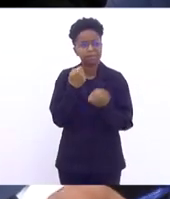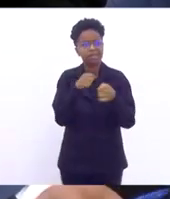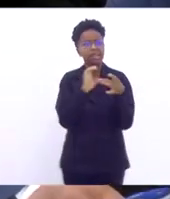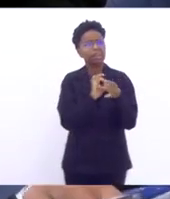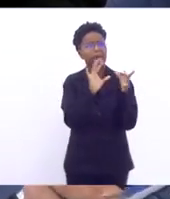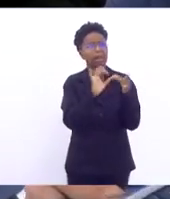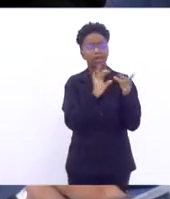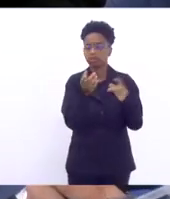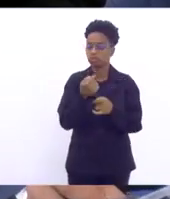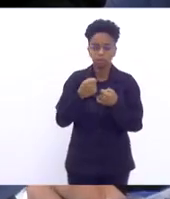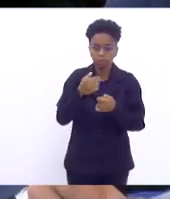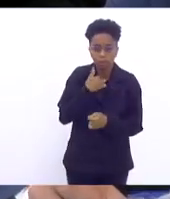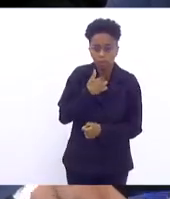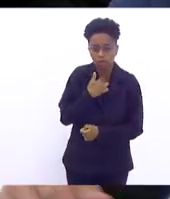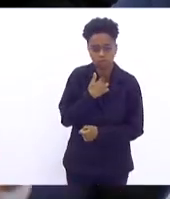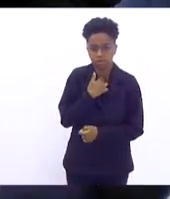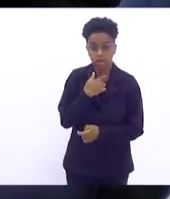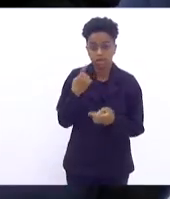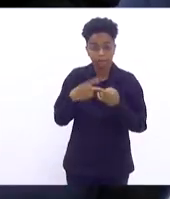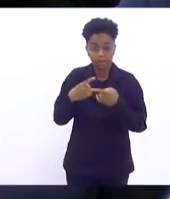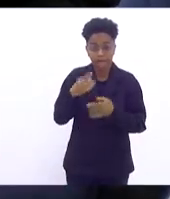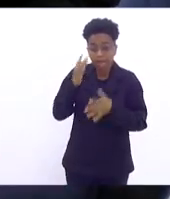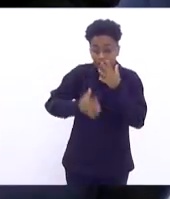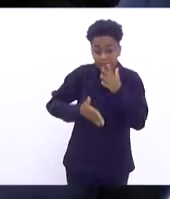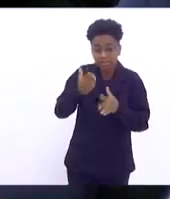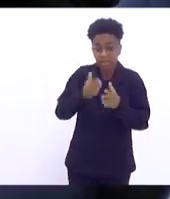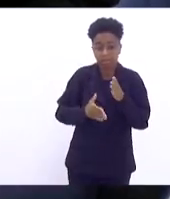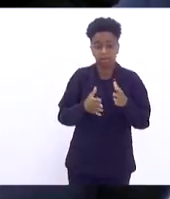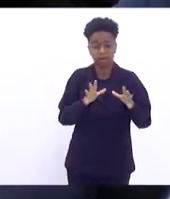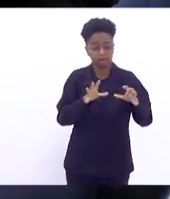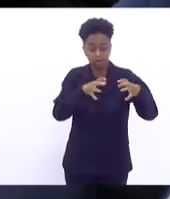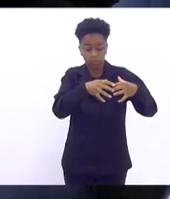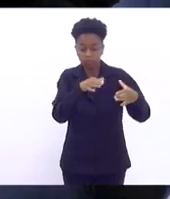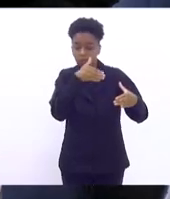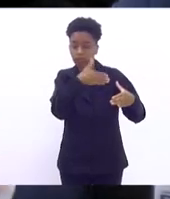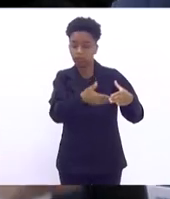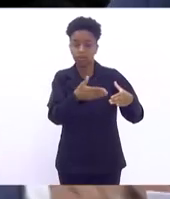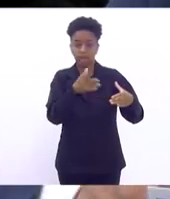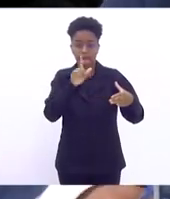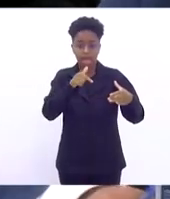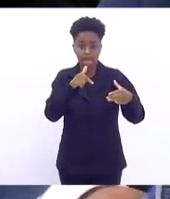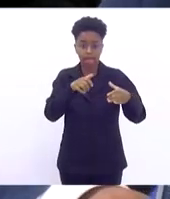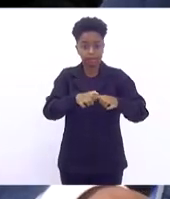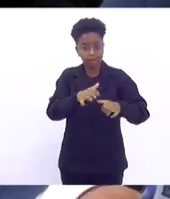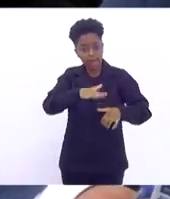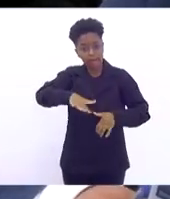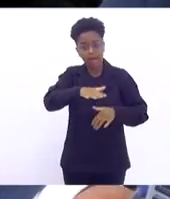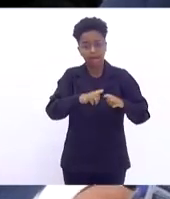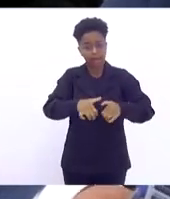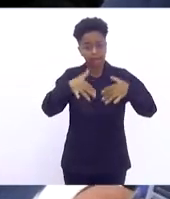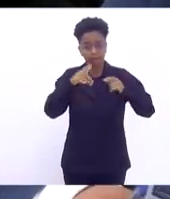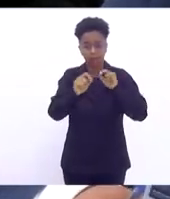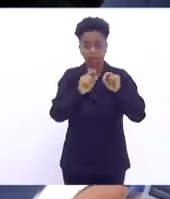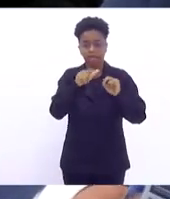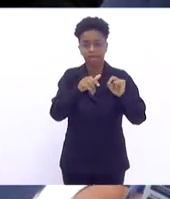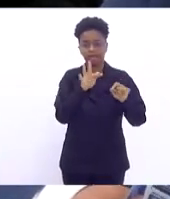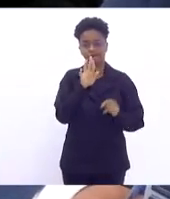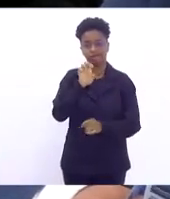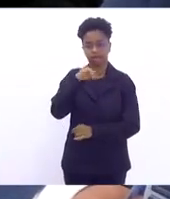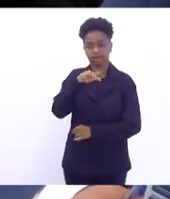porque aí ela tá atropelando uma Instância uma Instância parlamentar que é transformada